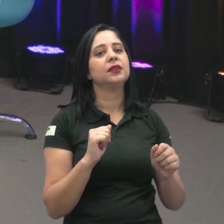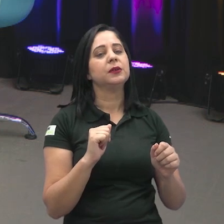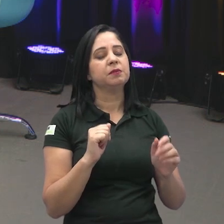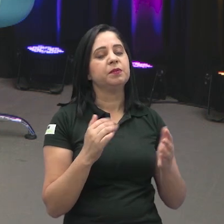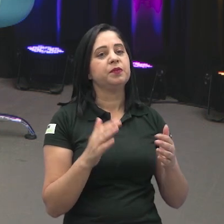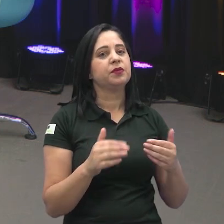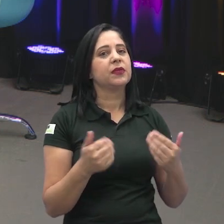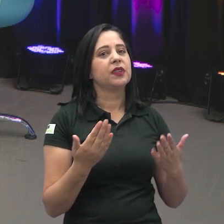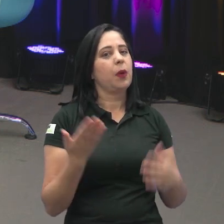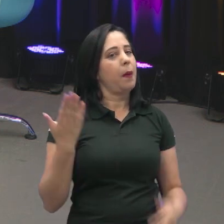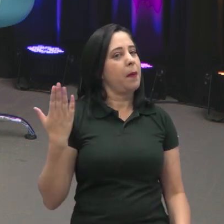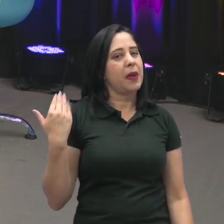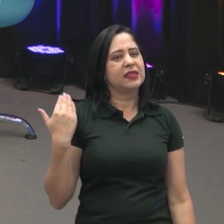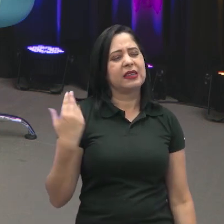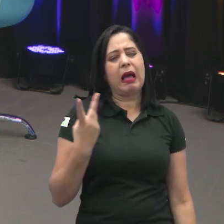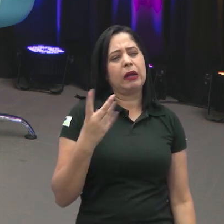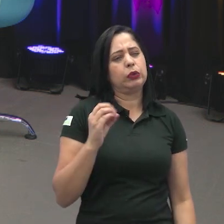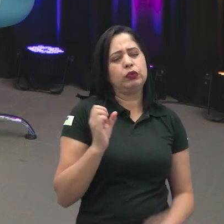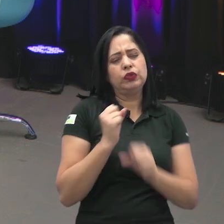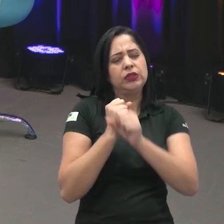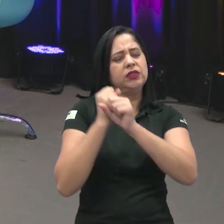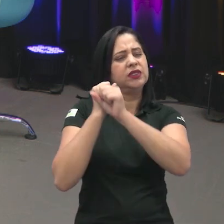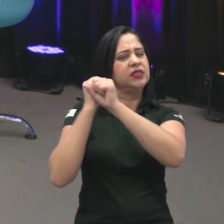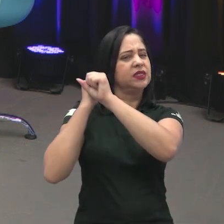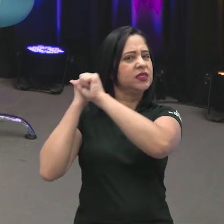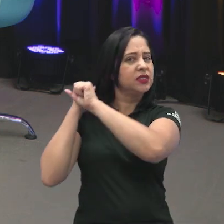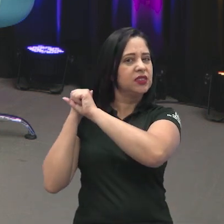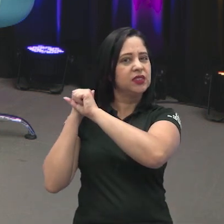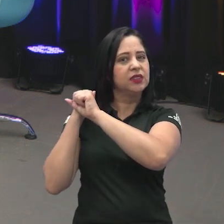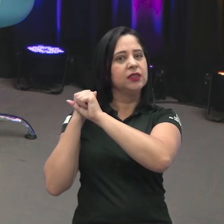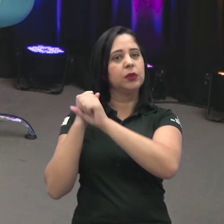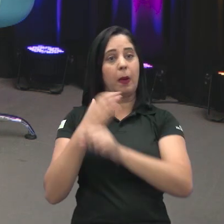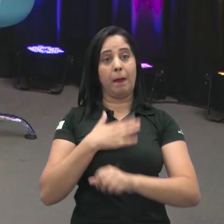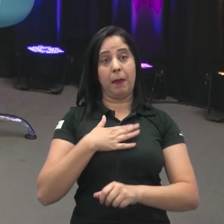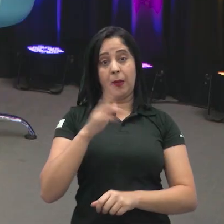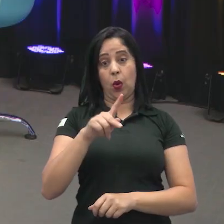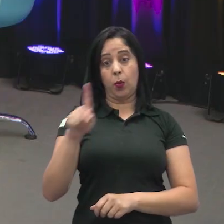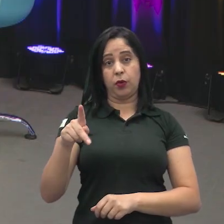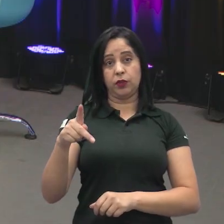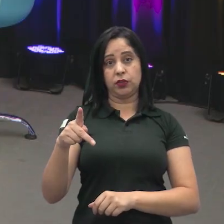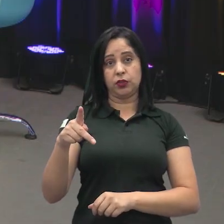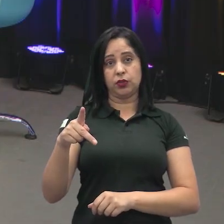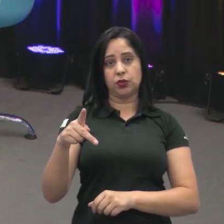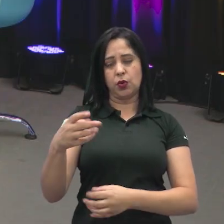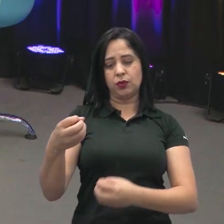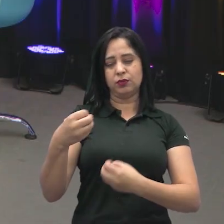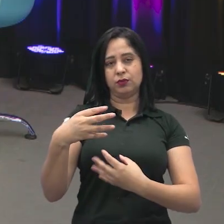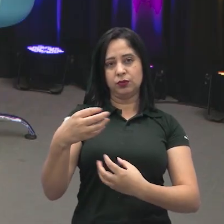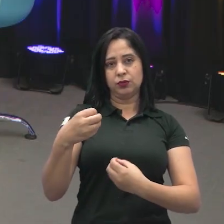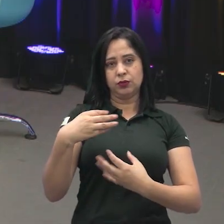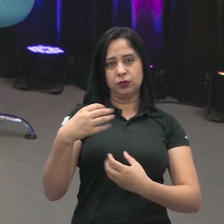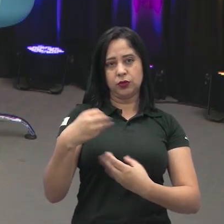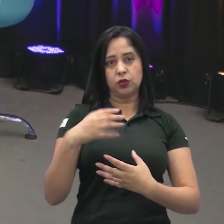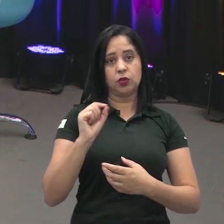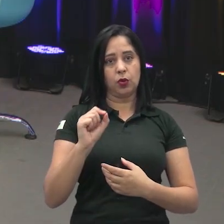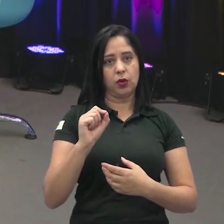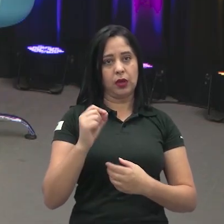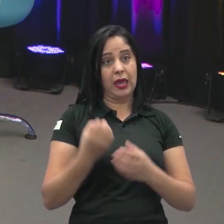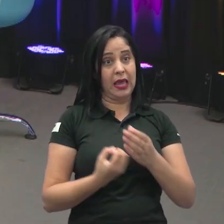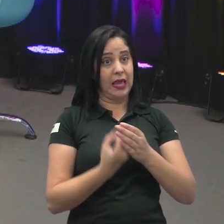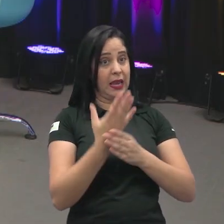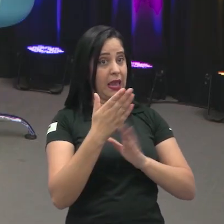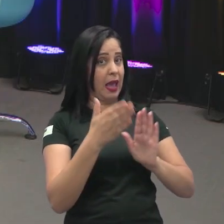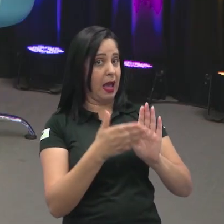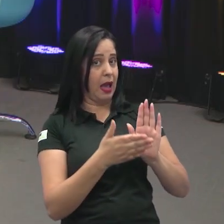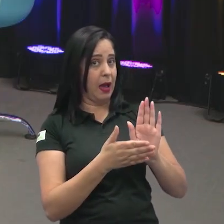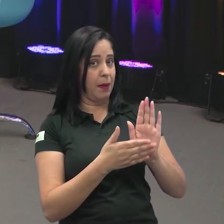e naquele tempo, há mais de 20 anos, o meu professor, meu orientador, fez uma proposta